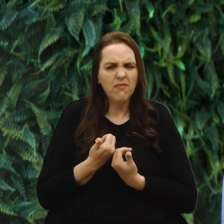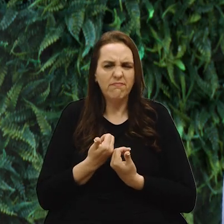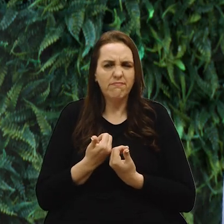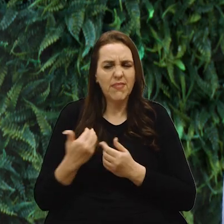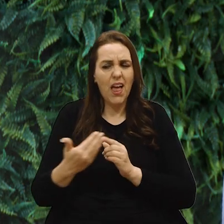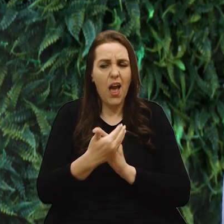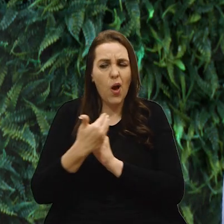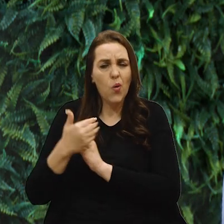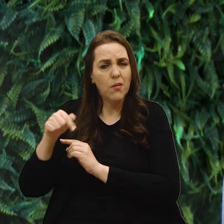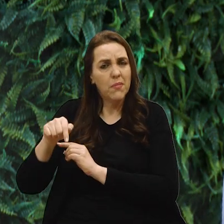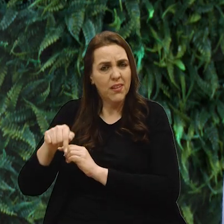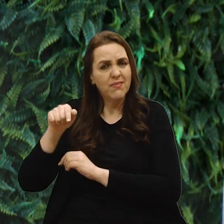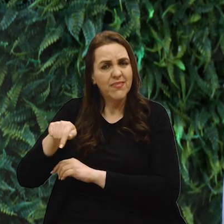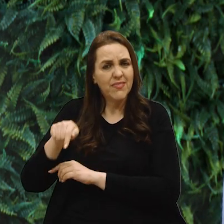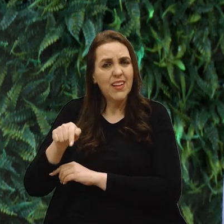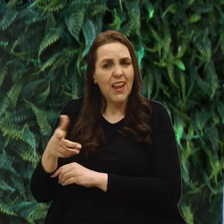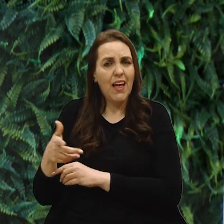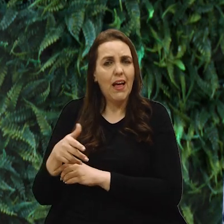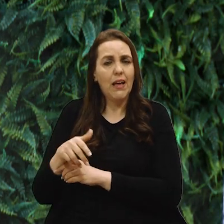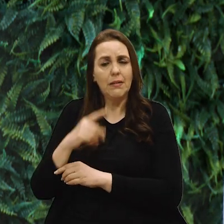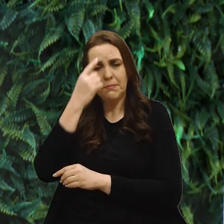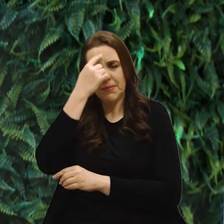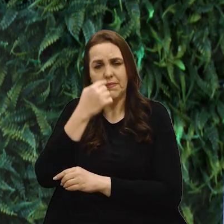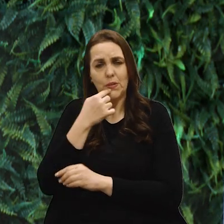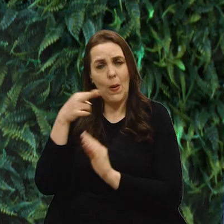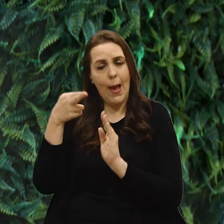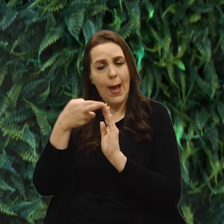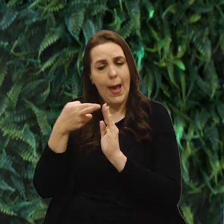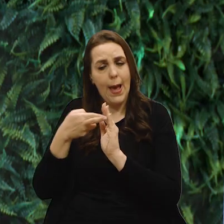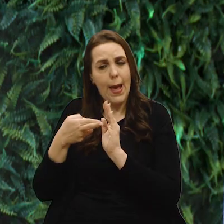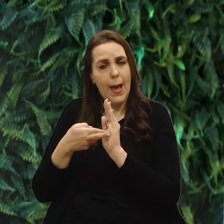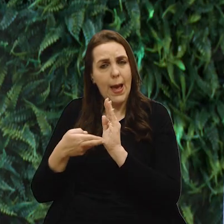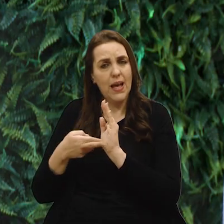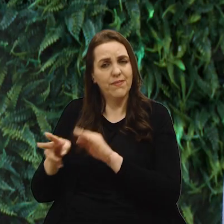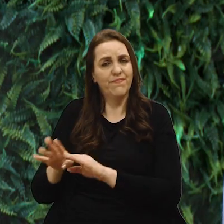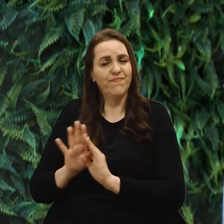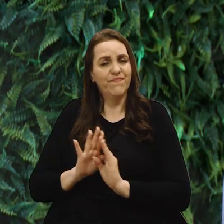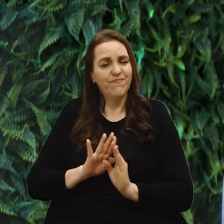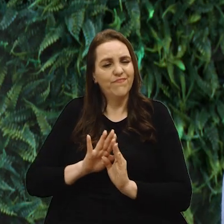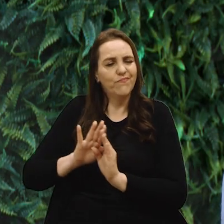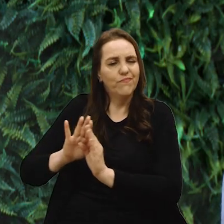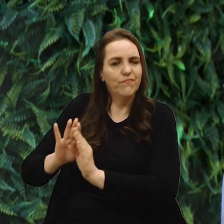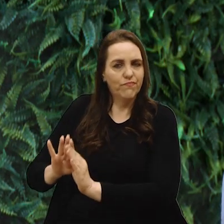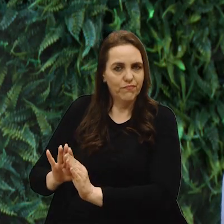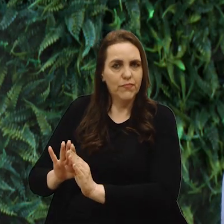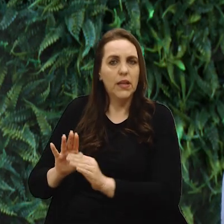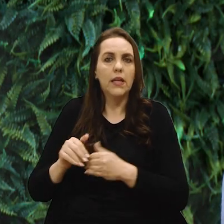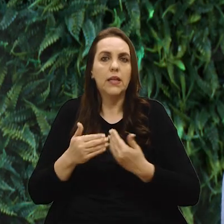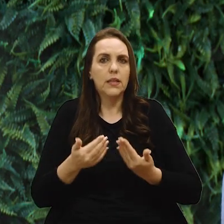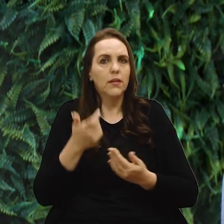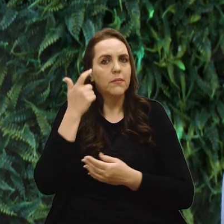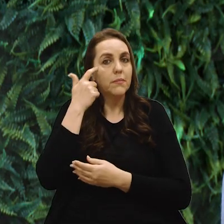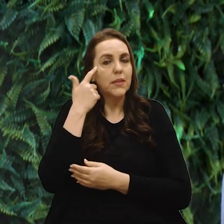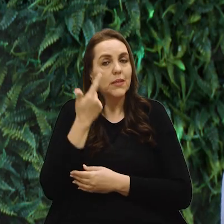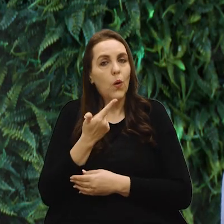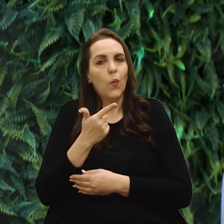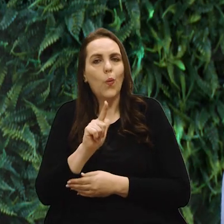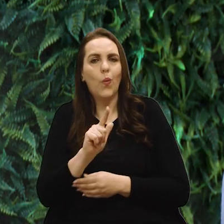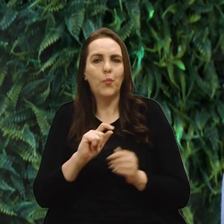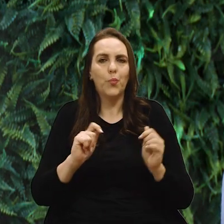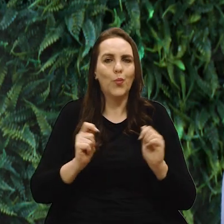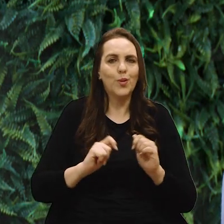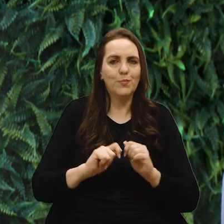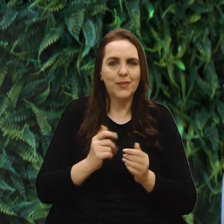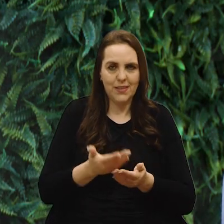bem estando num acolhimento, né? Com esse perfil de regramento, assim, né? Acho que tem que se pensar em